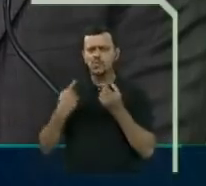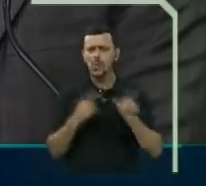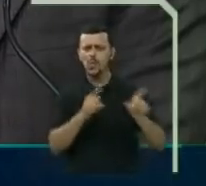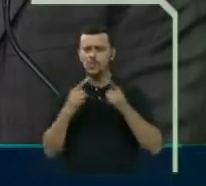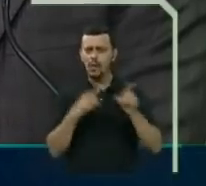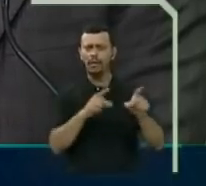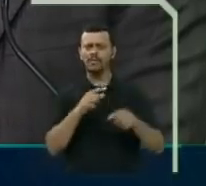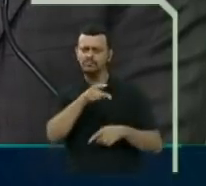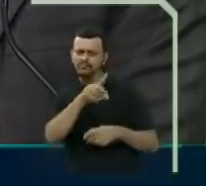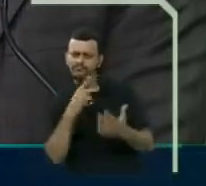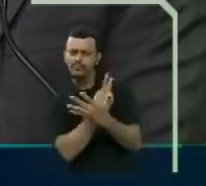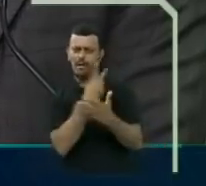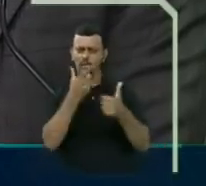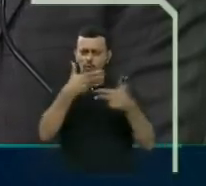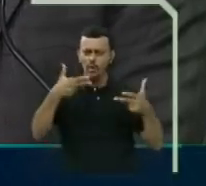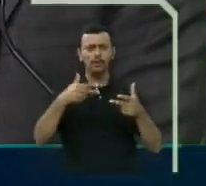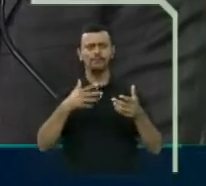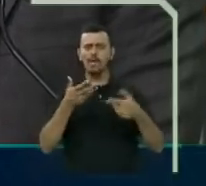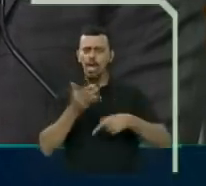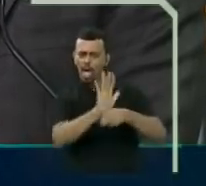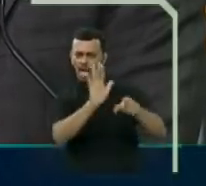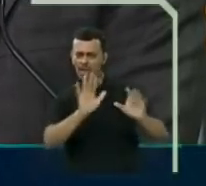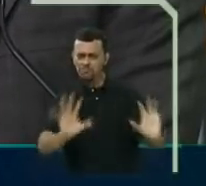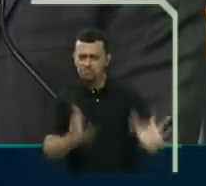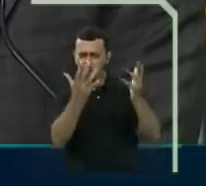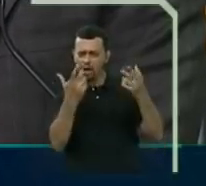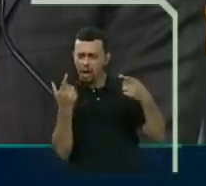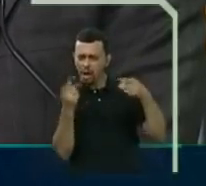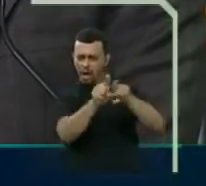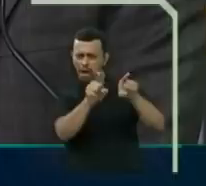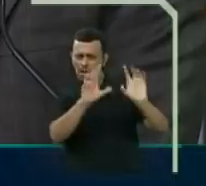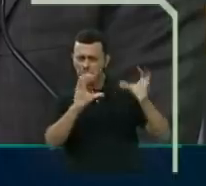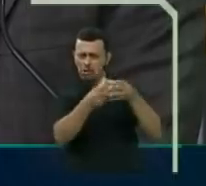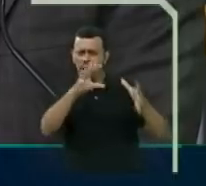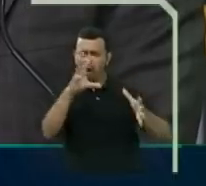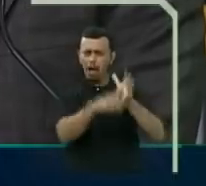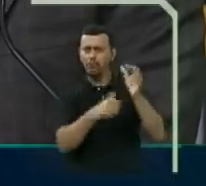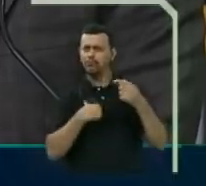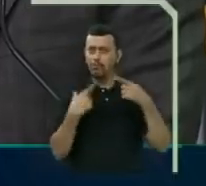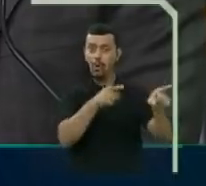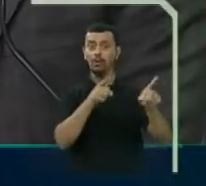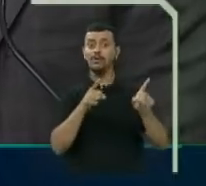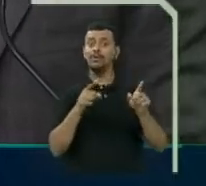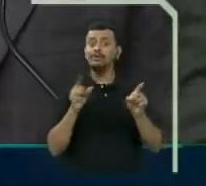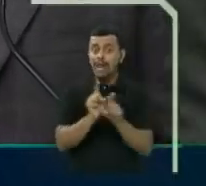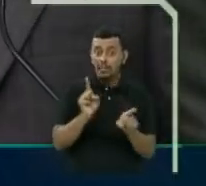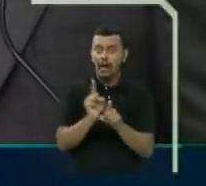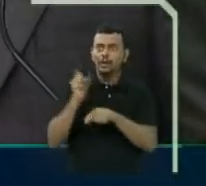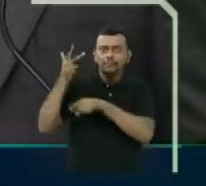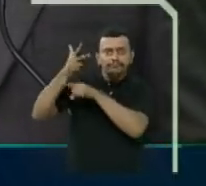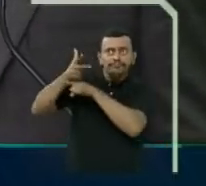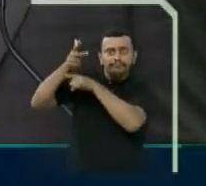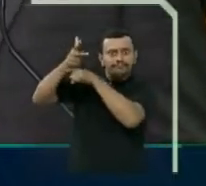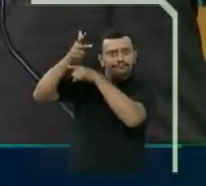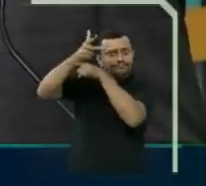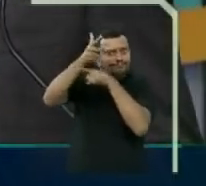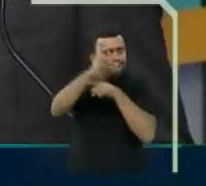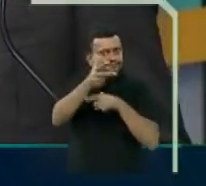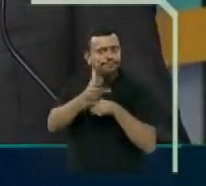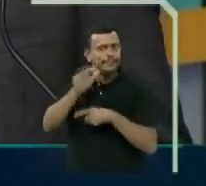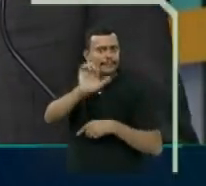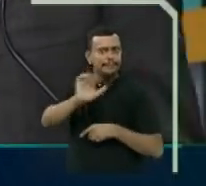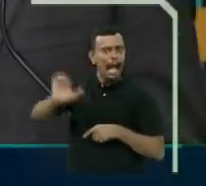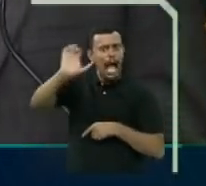recursos indevidos para a promoção do crime organizado. Vamos colocar também câmeras, o programa de monitoramento de câmeras em todo o estado de São Paulo